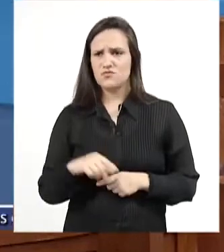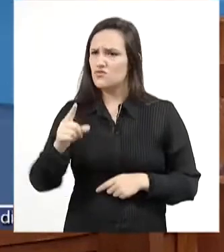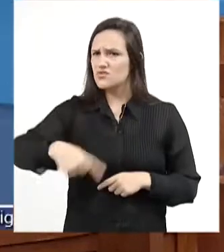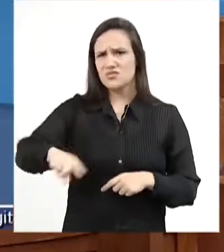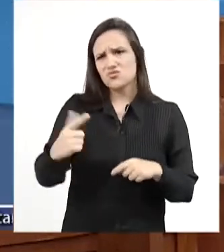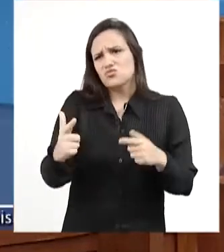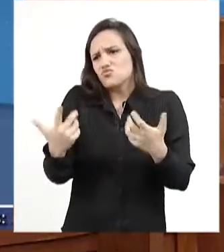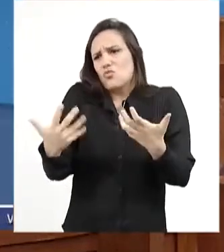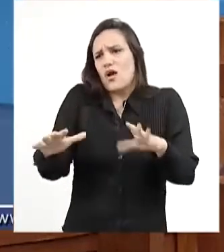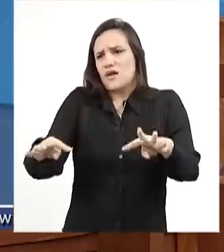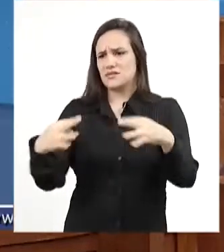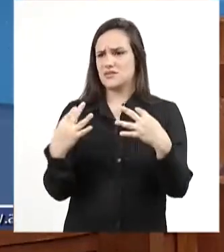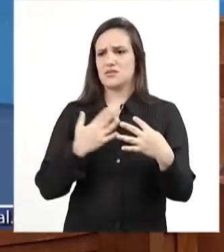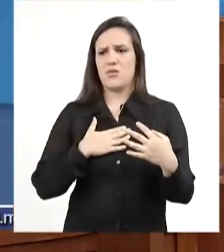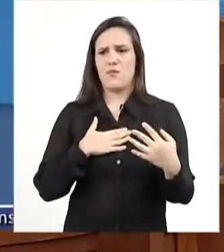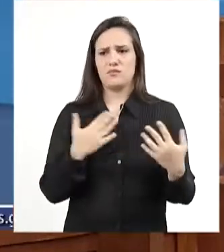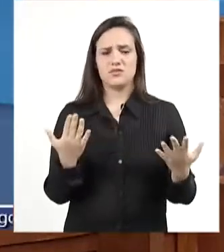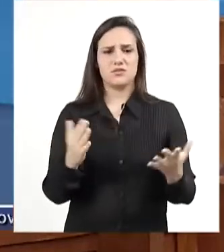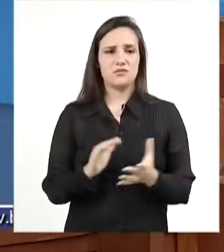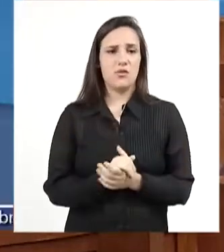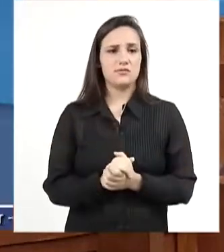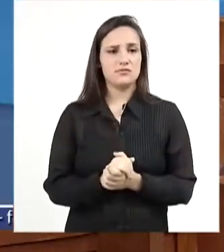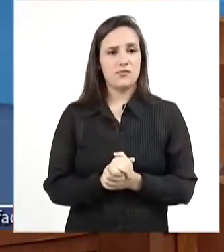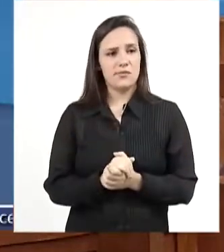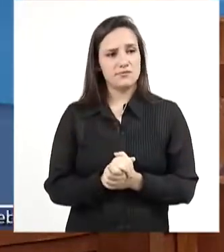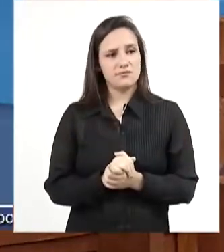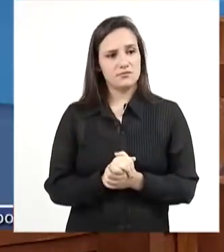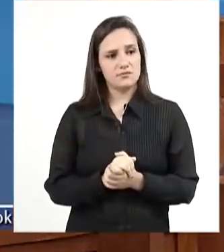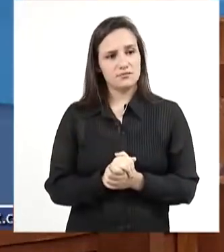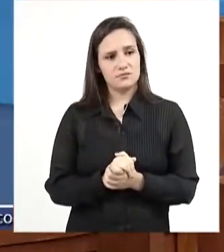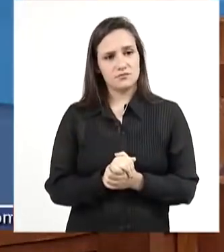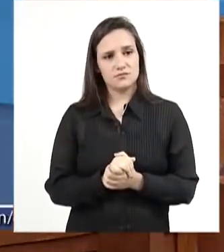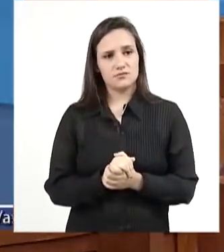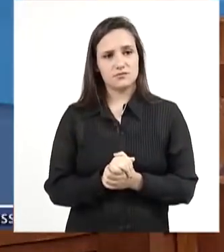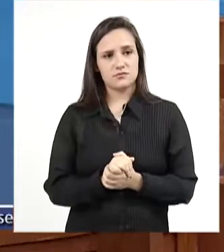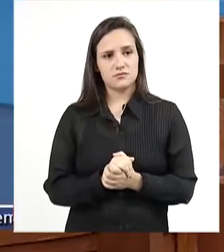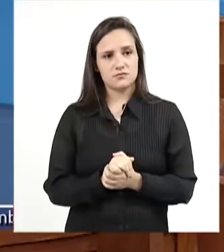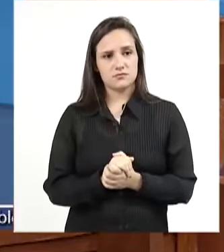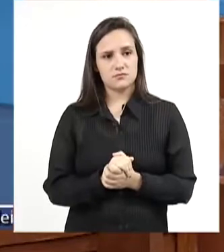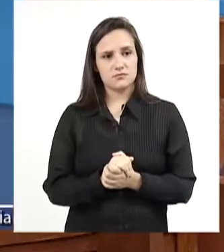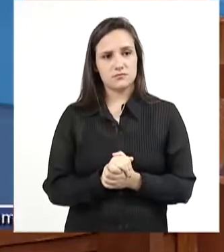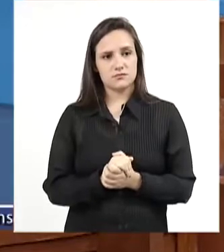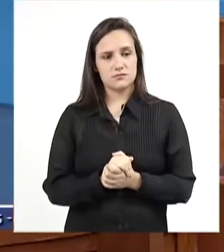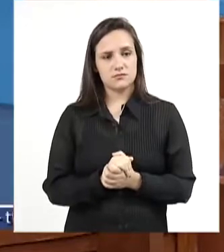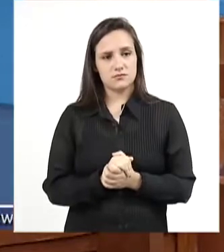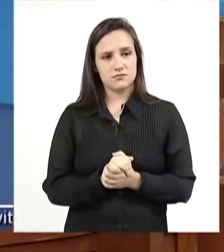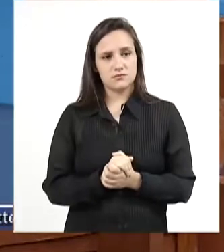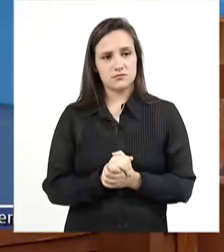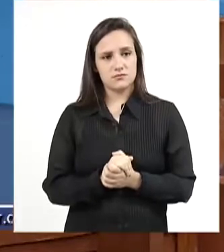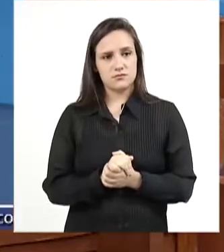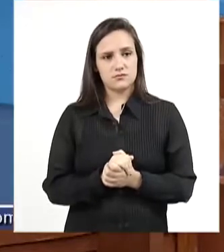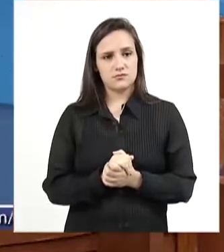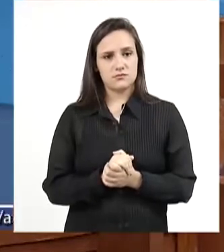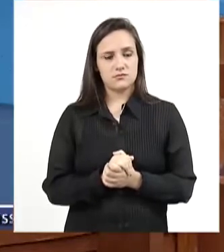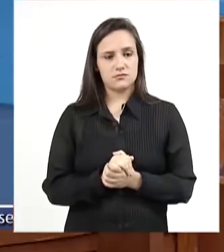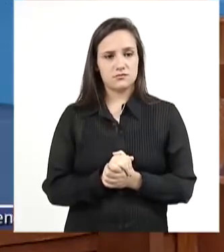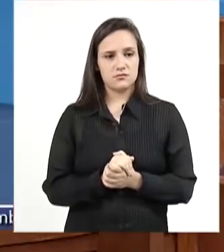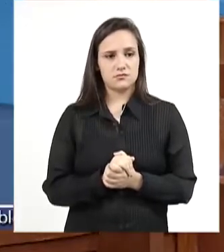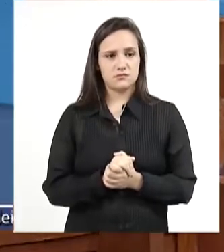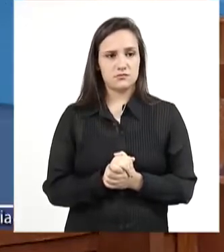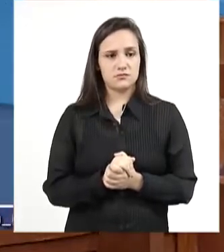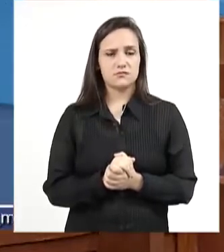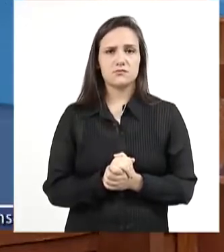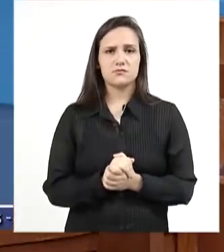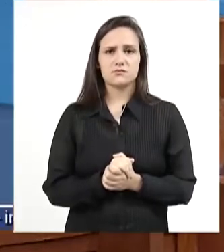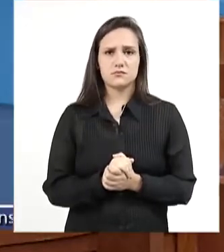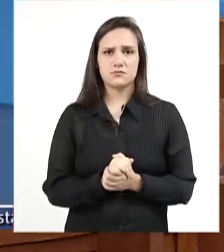ouvir? Então não tem. Aí pega... Aí, eu